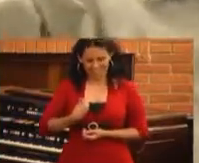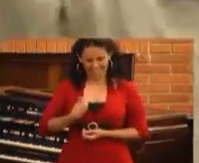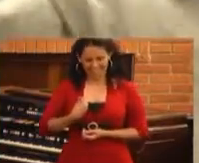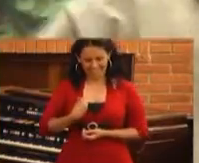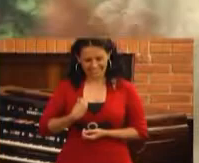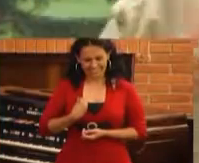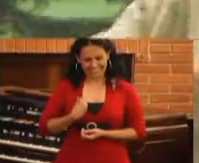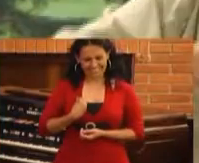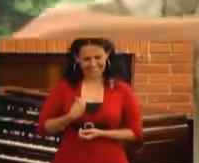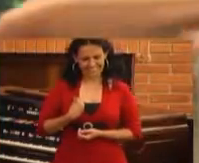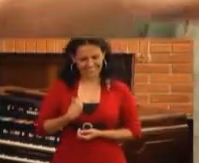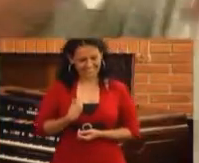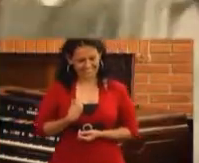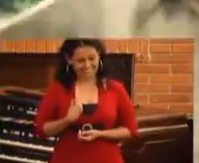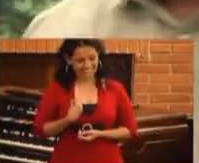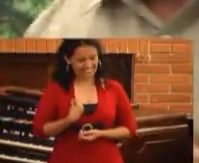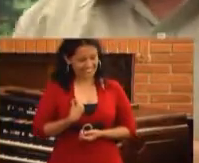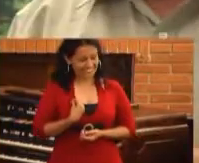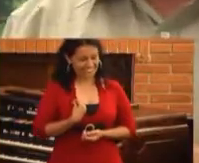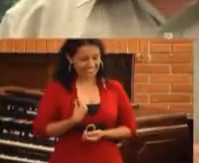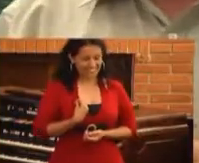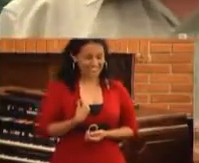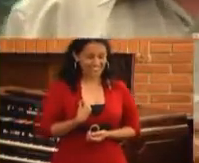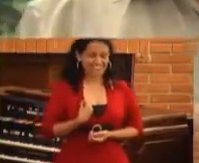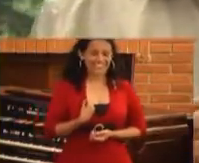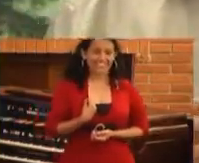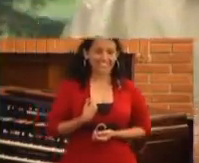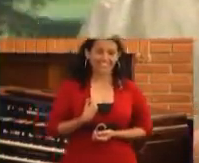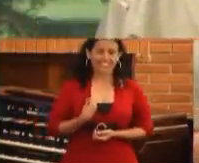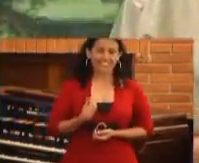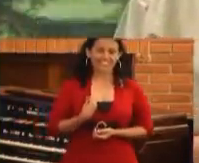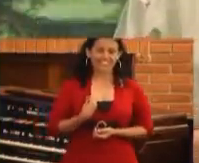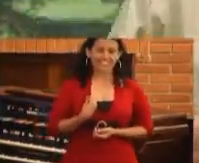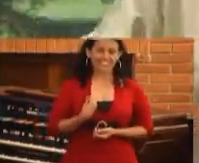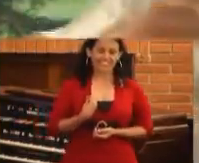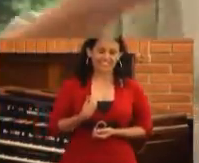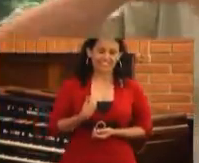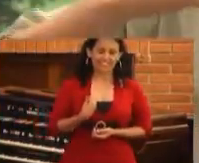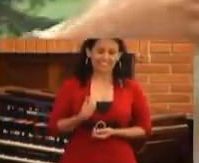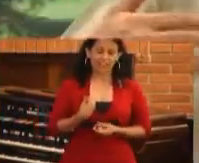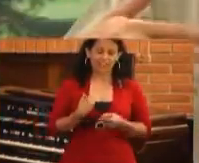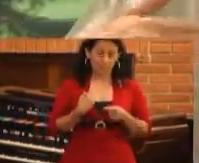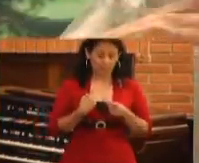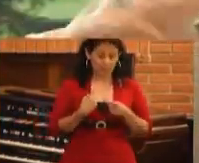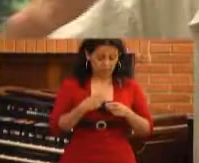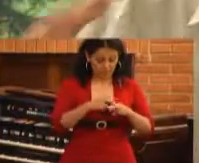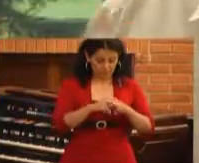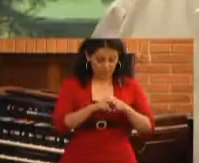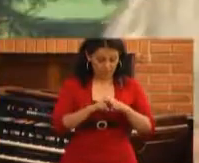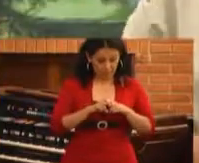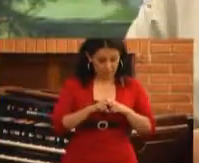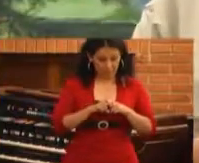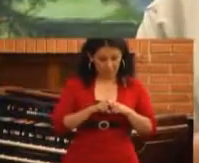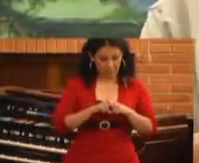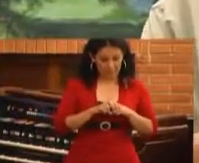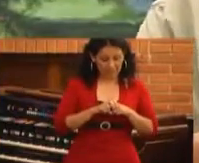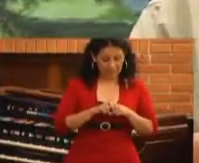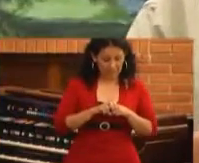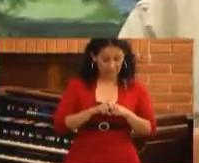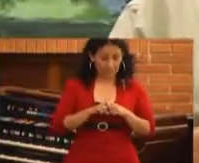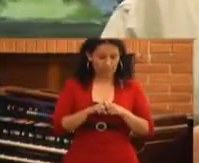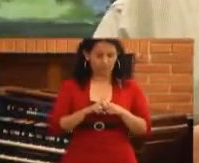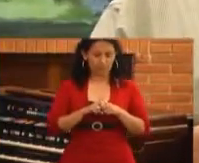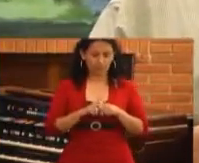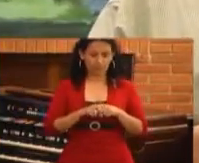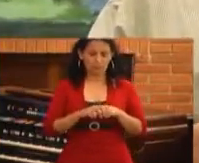zoe, vida nas suas dimensões. E que por causa de um distúrbio